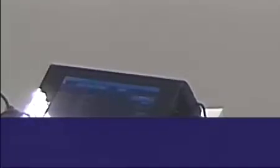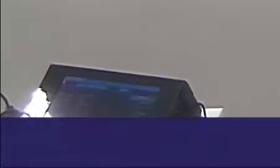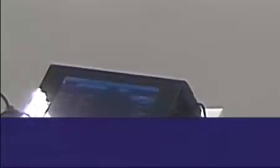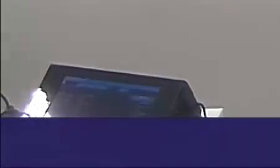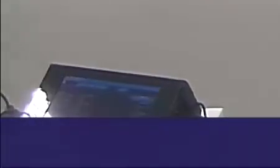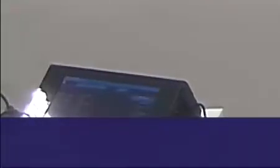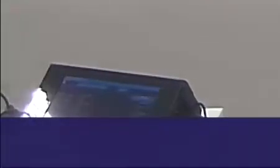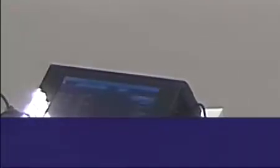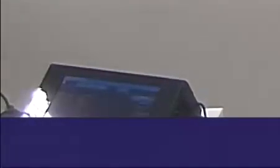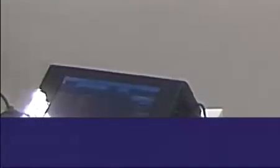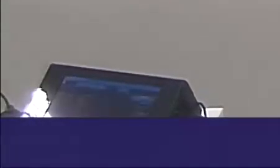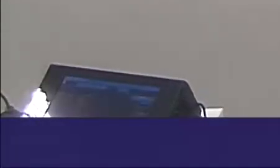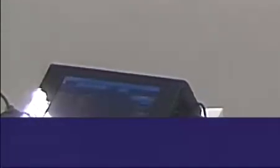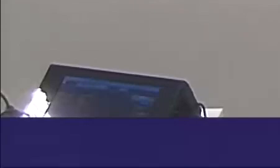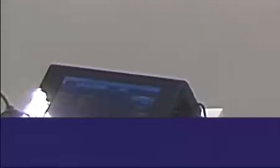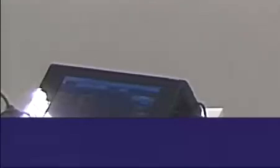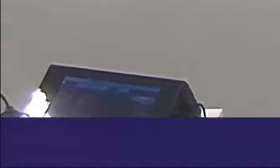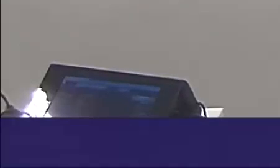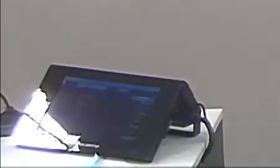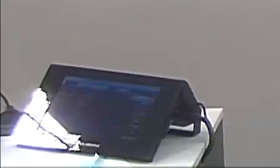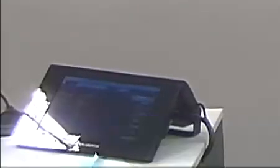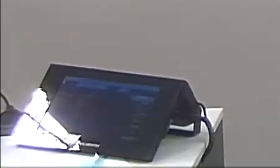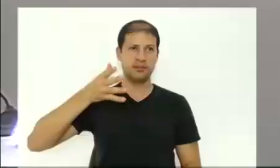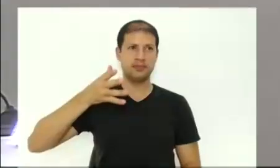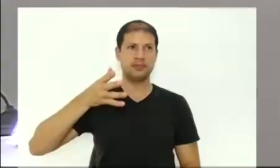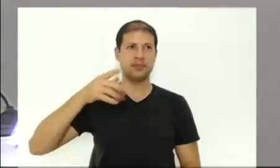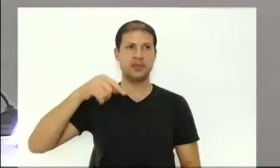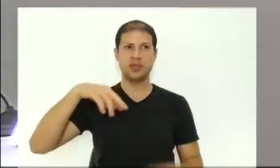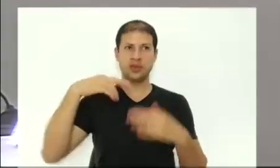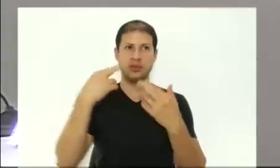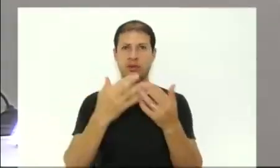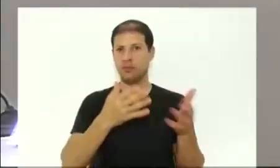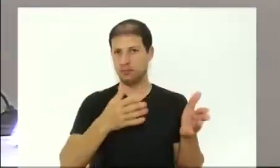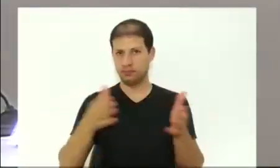para o uso da palavra durante a sessão.